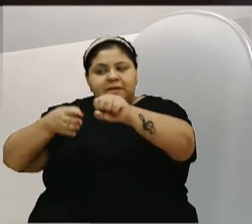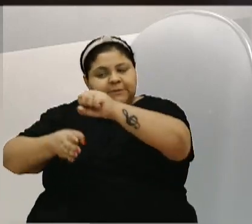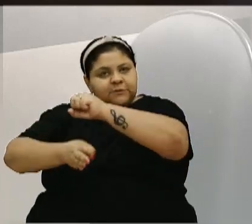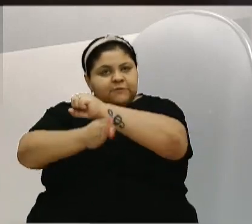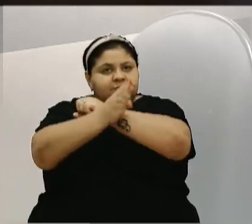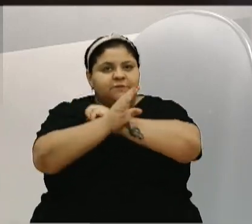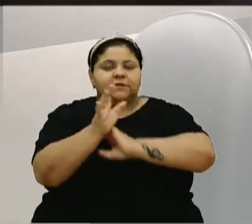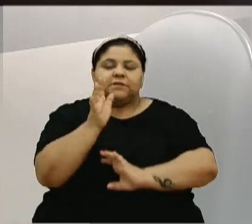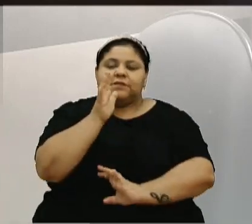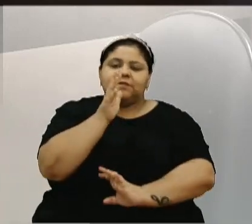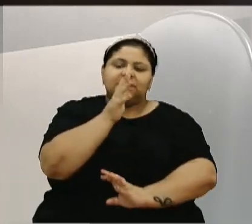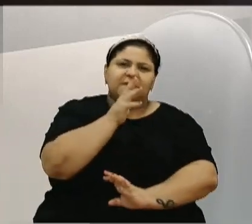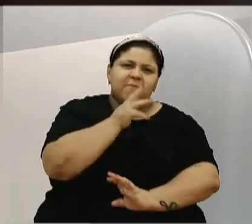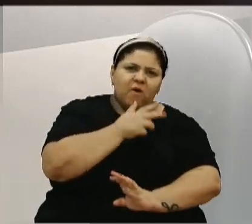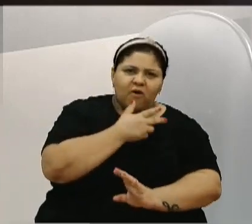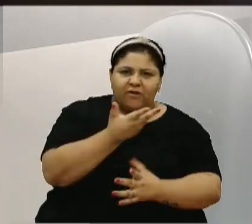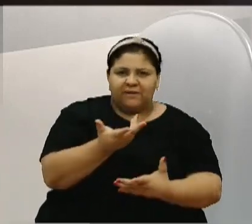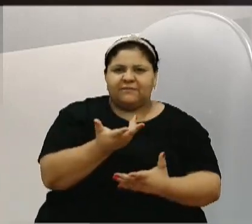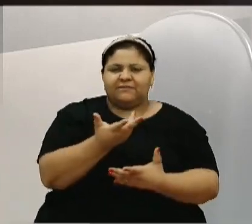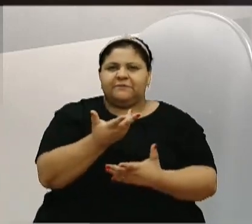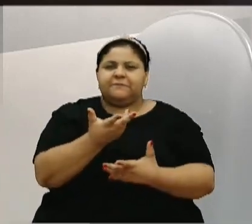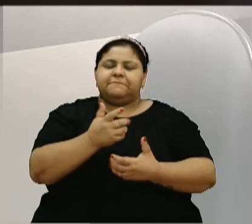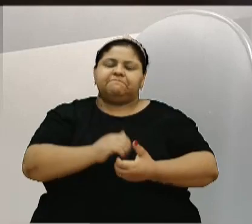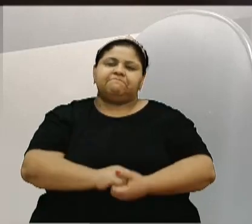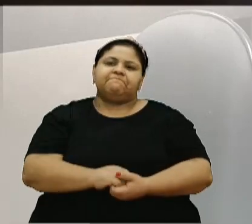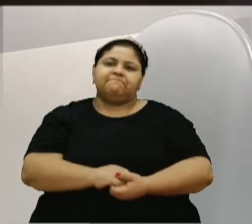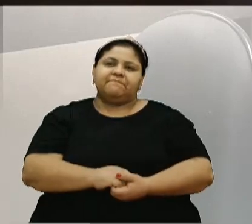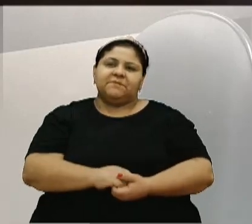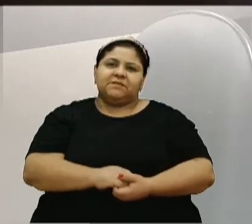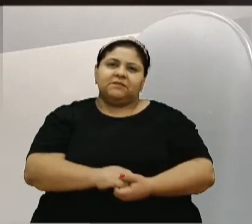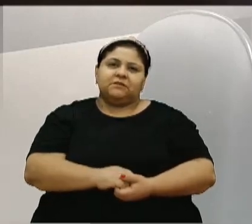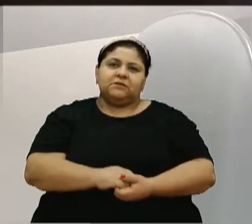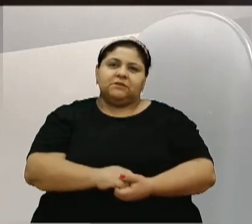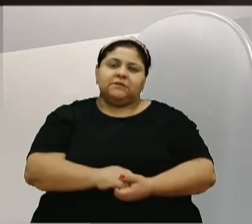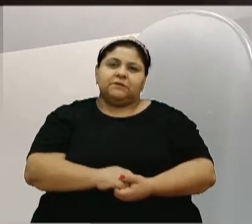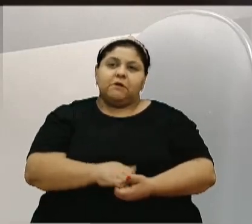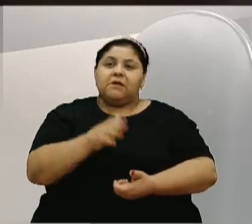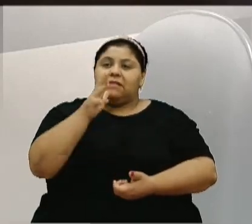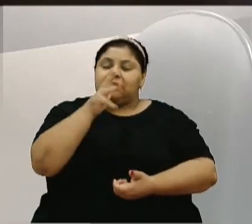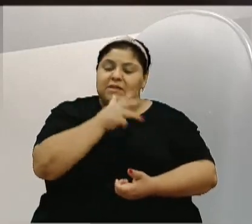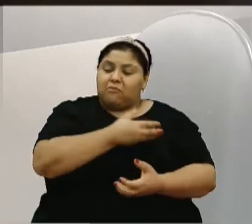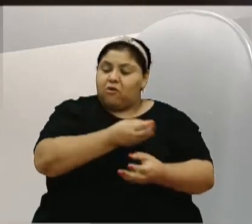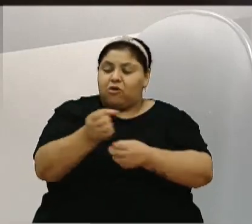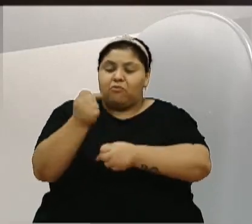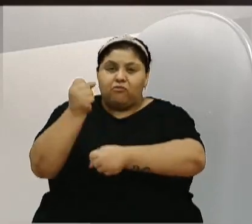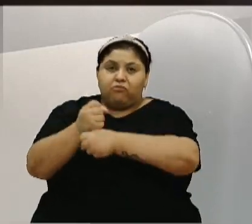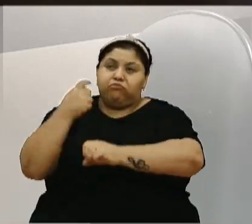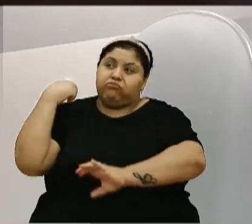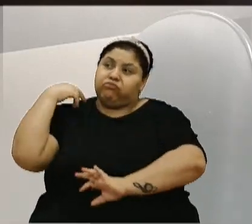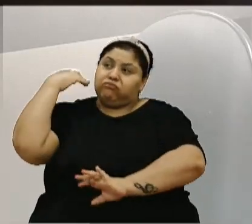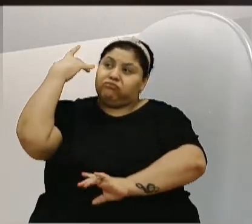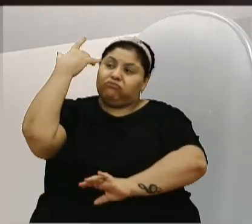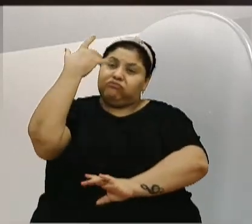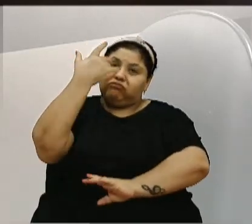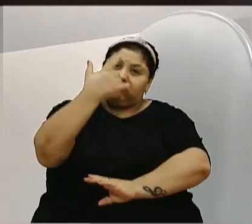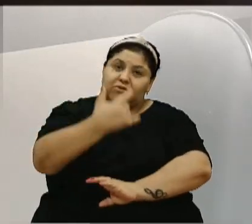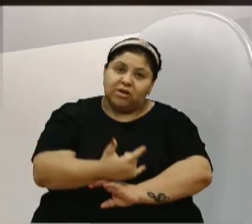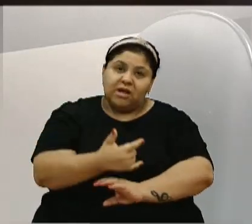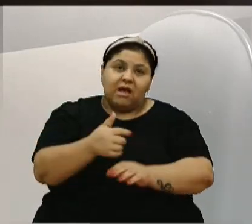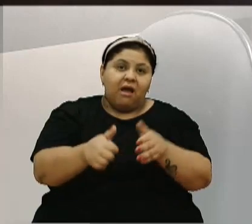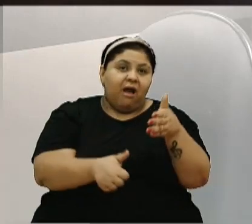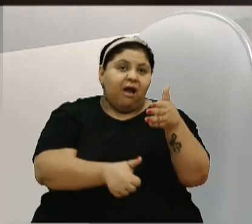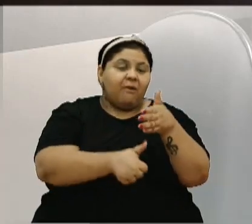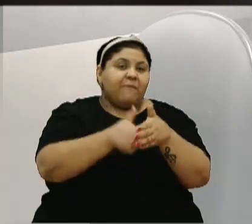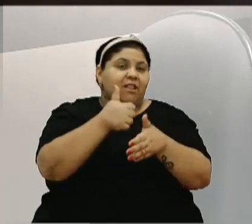muito e vai demorar, já está se resgatando, mas que de repente vai demorar muitos anos para resgatar essa credibilidade perdida, deixada